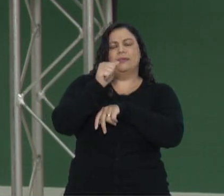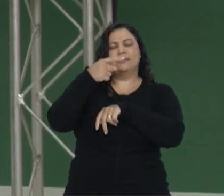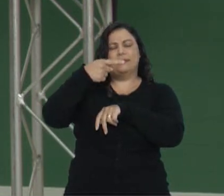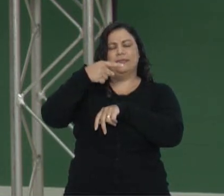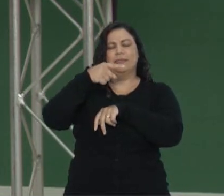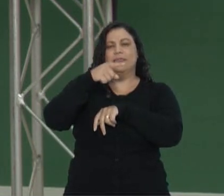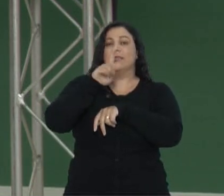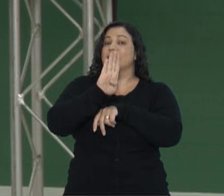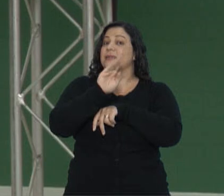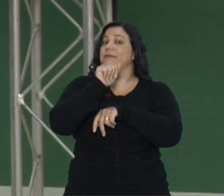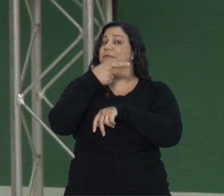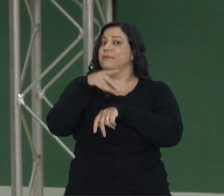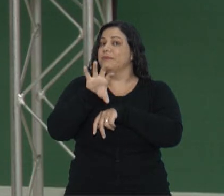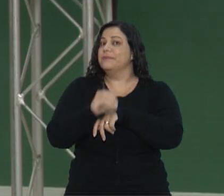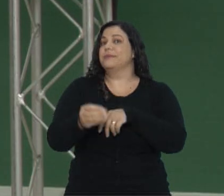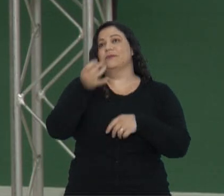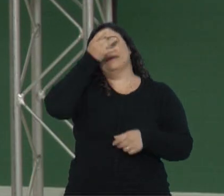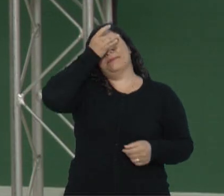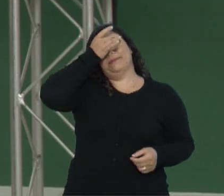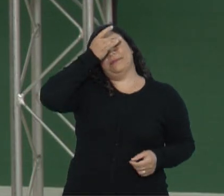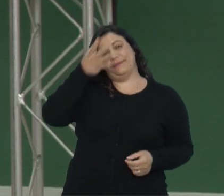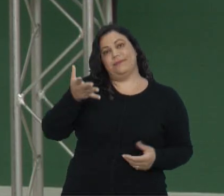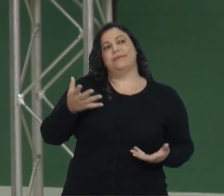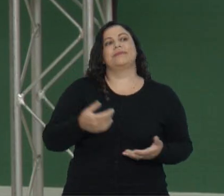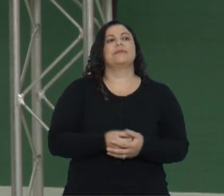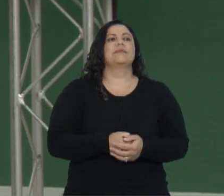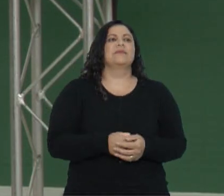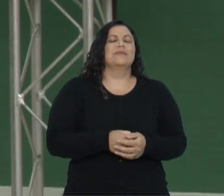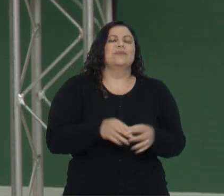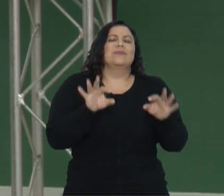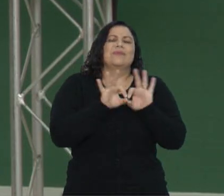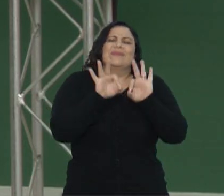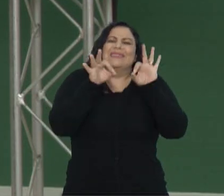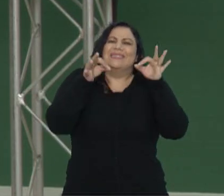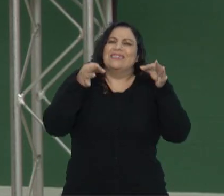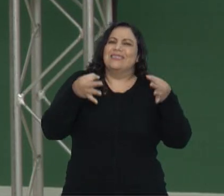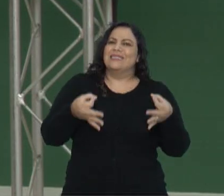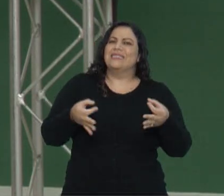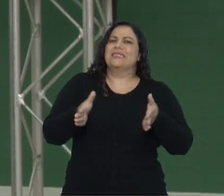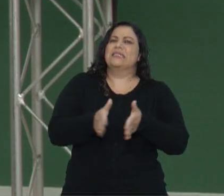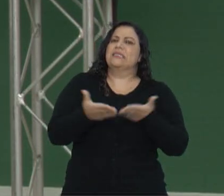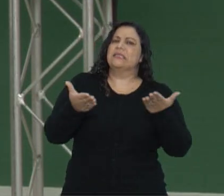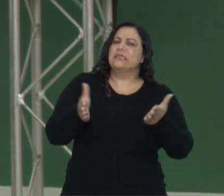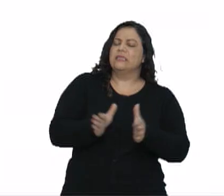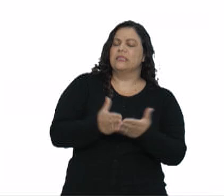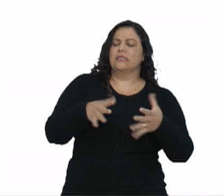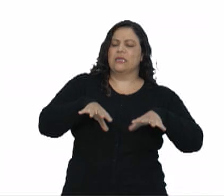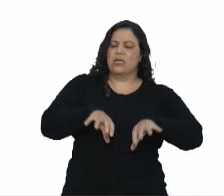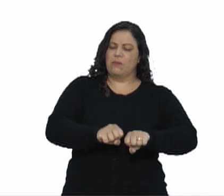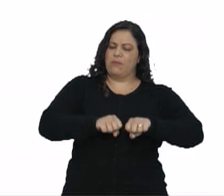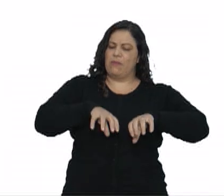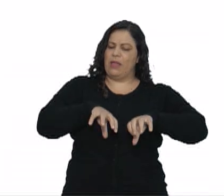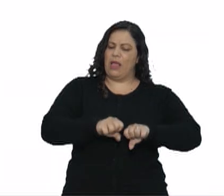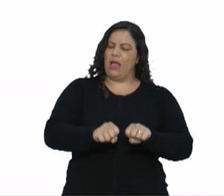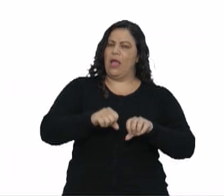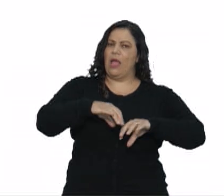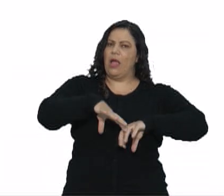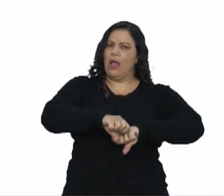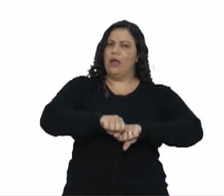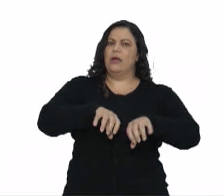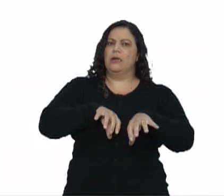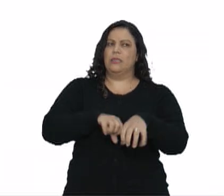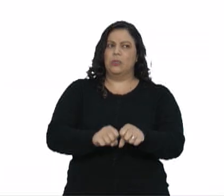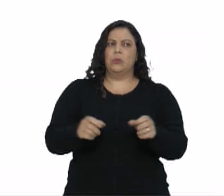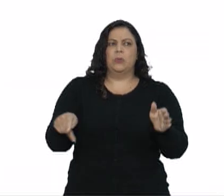bem bacana. Mas nas regiões pobres utilizava o barro cozido. O tijolo é feito de barro cozido. E elas não têm tanta